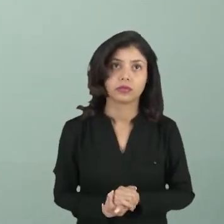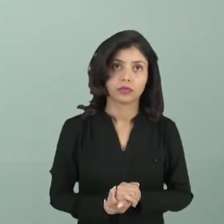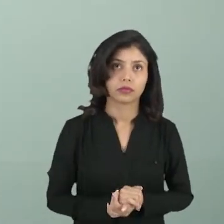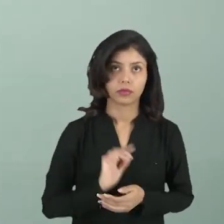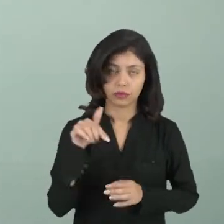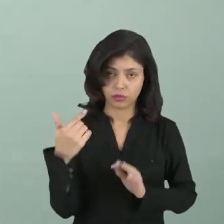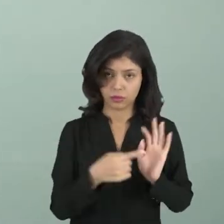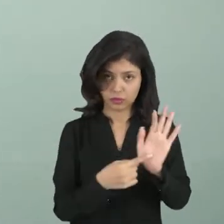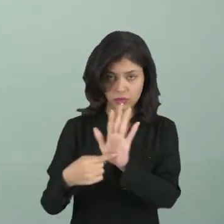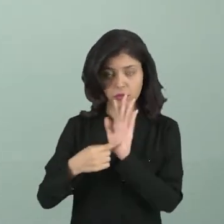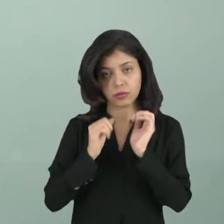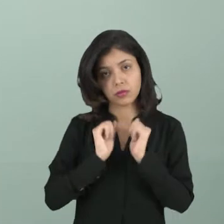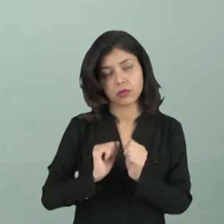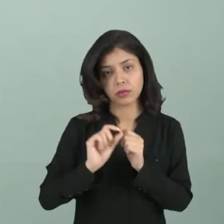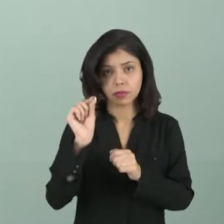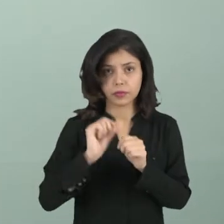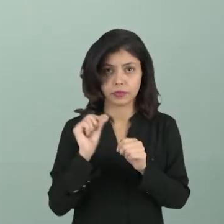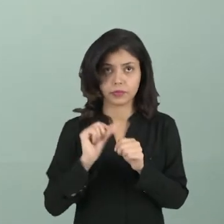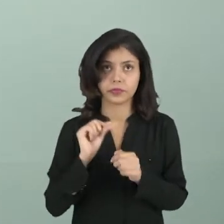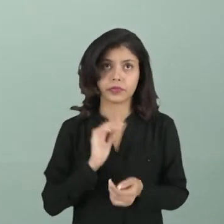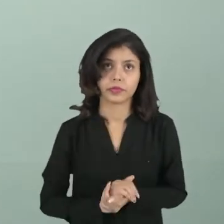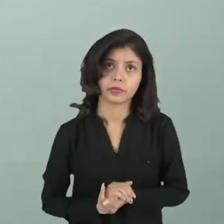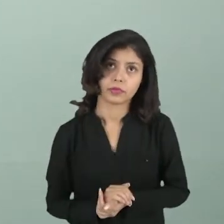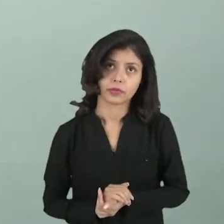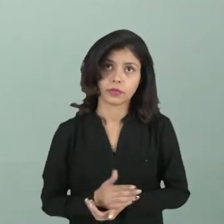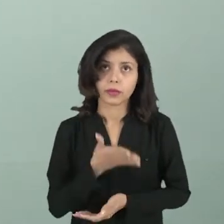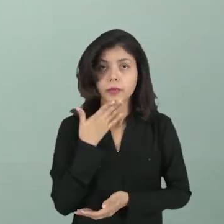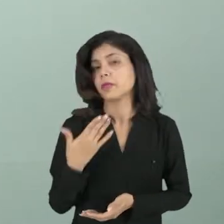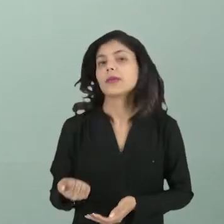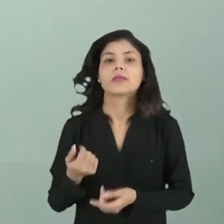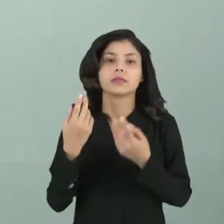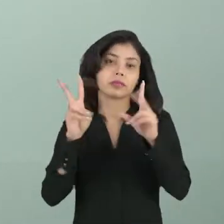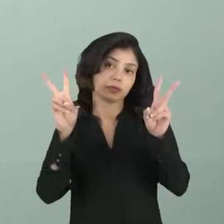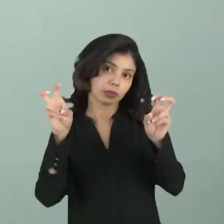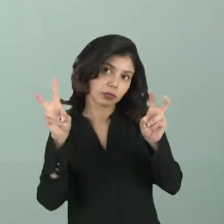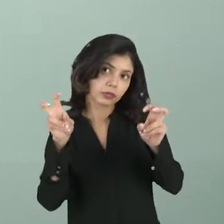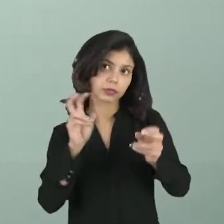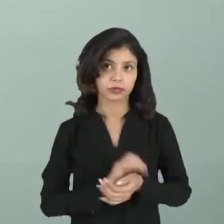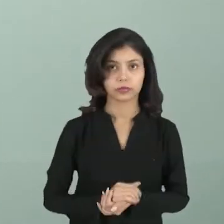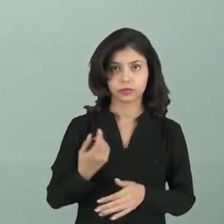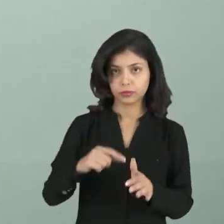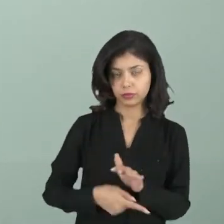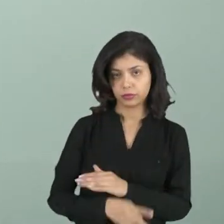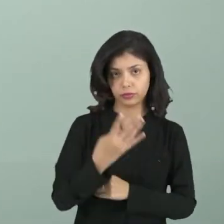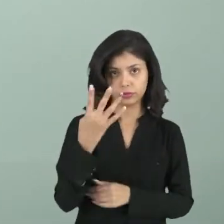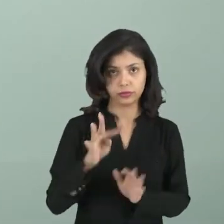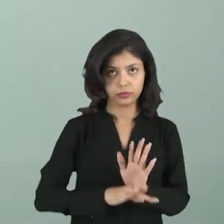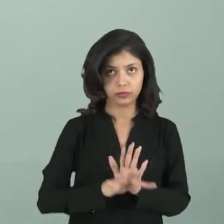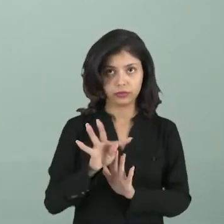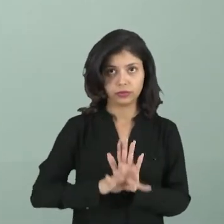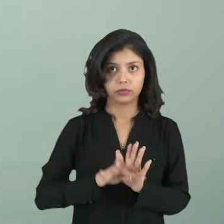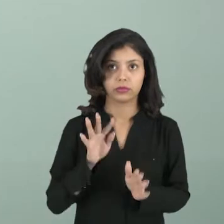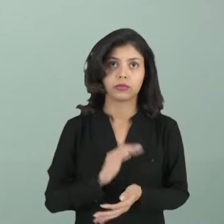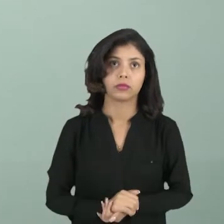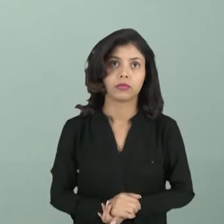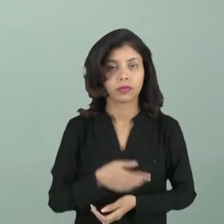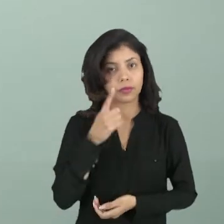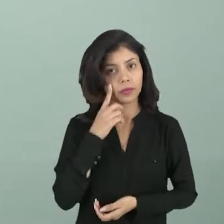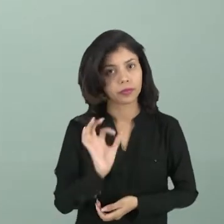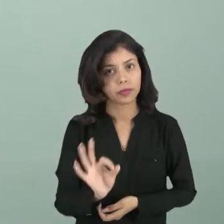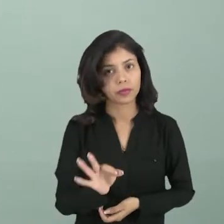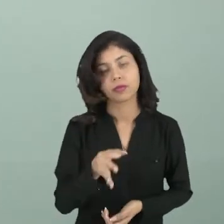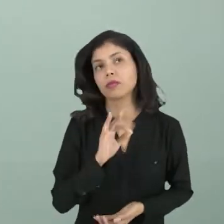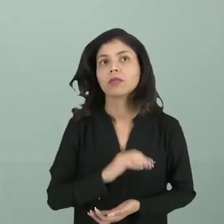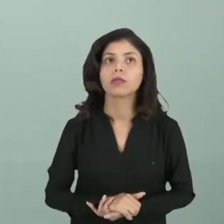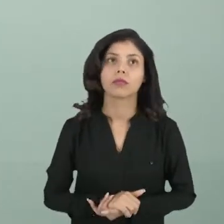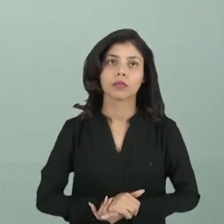inferências ali que as pessoas podem fazer para determinar um assunto, tá? Dentro de um texto, tá certo? Vamos ver aqui mais para